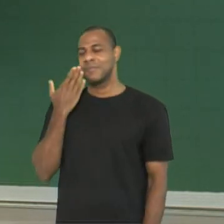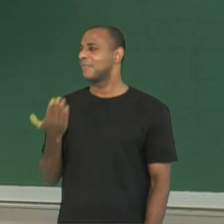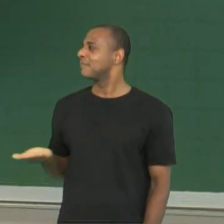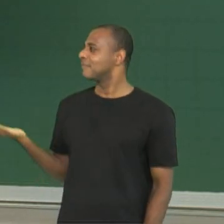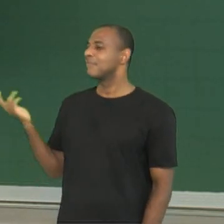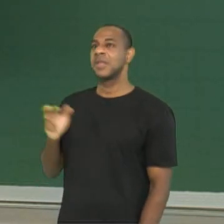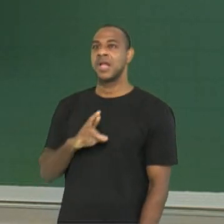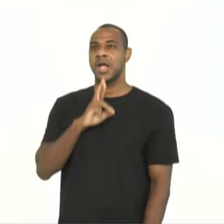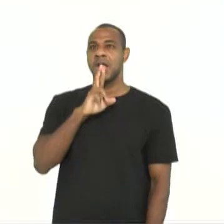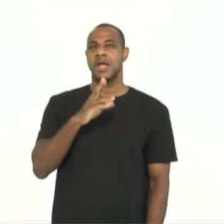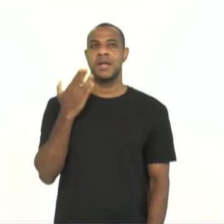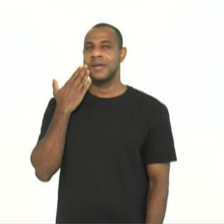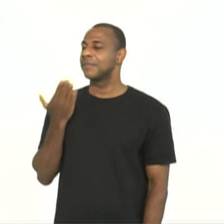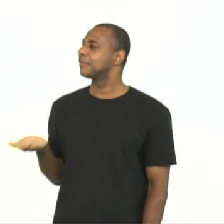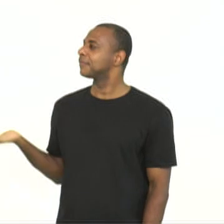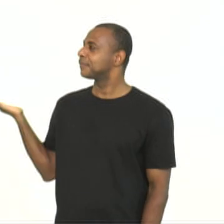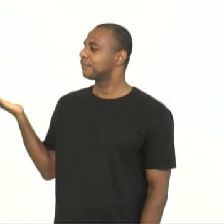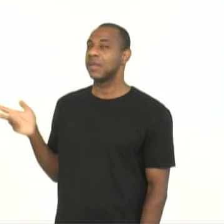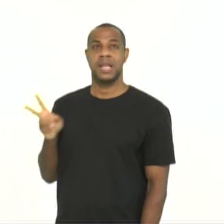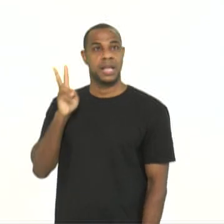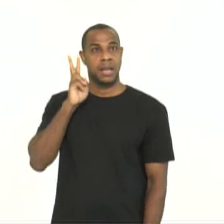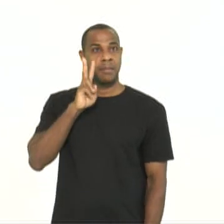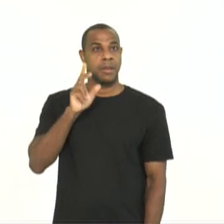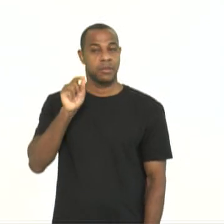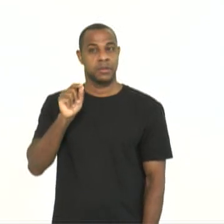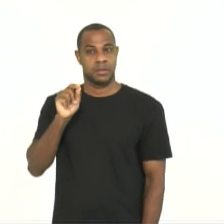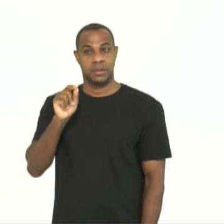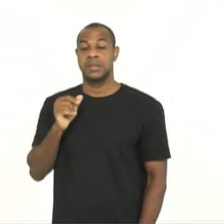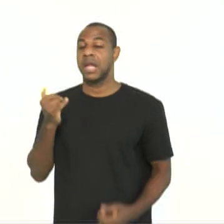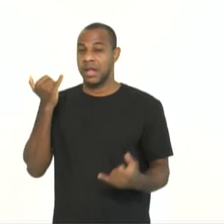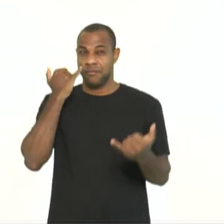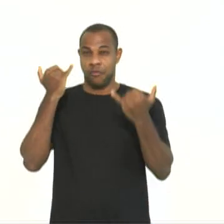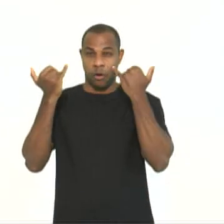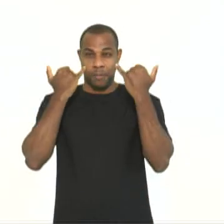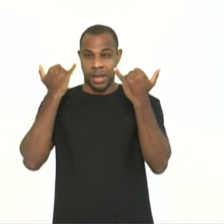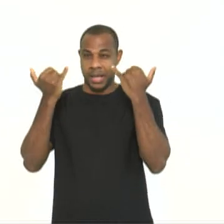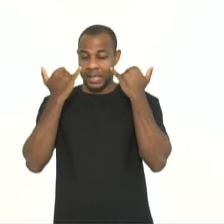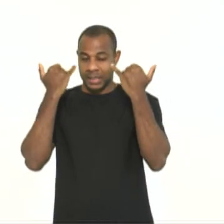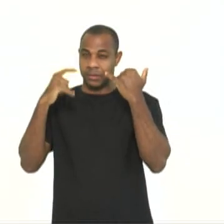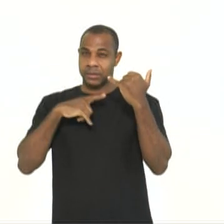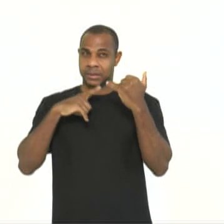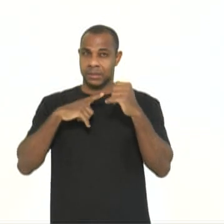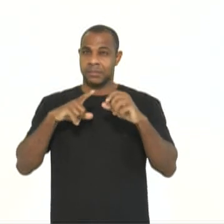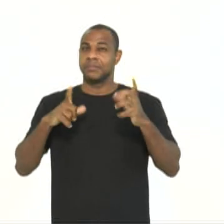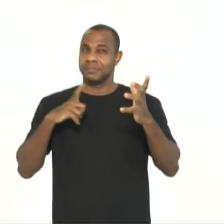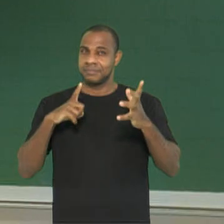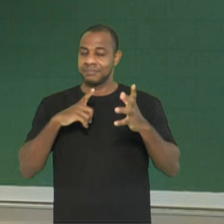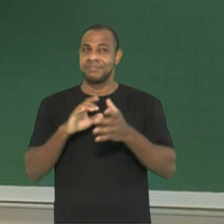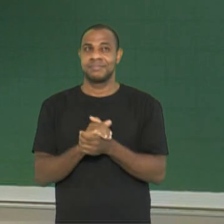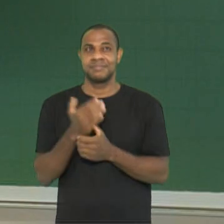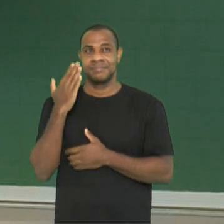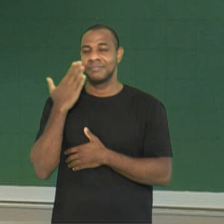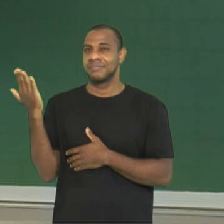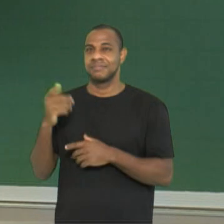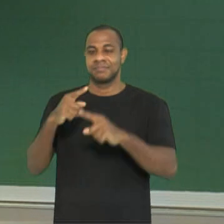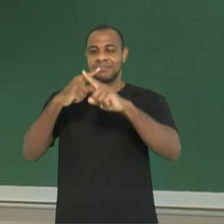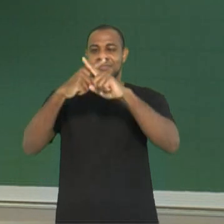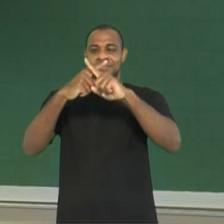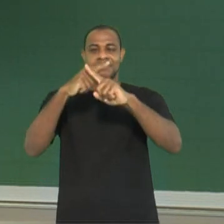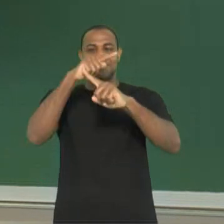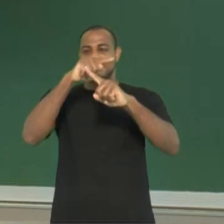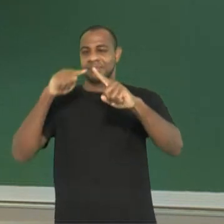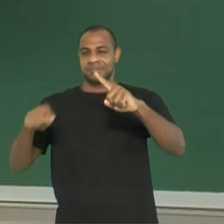nossa resolução, ó. Lembrando que, com base naquelas incógnitas e na multiplicação cruzada, que é feita